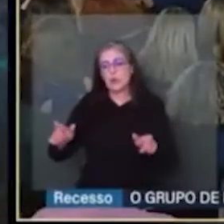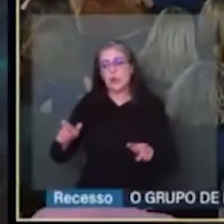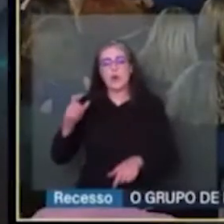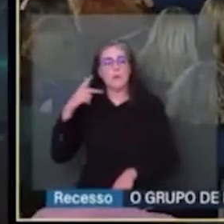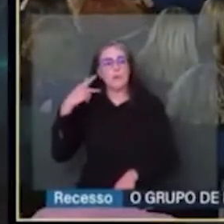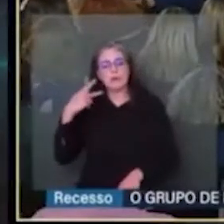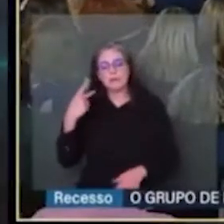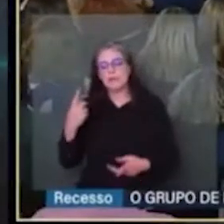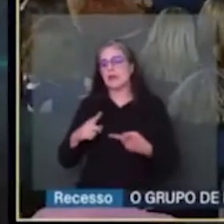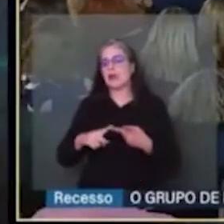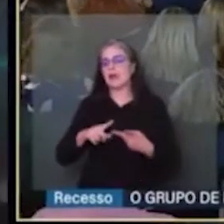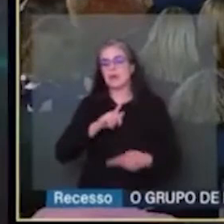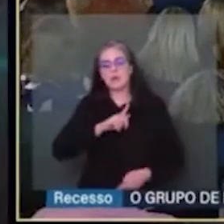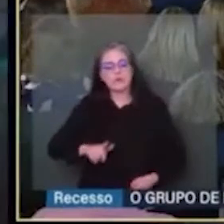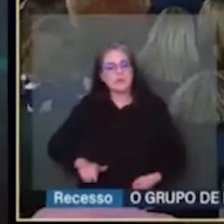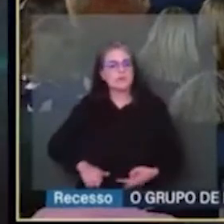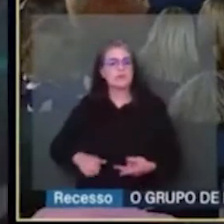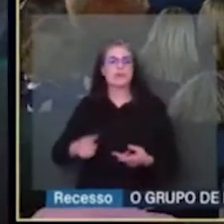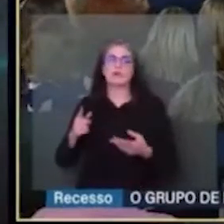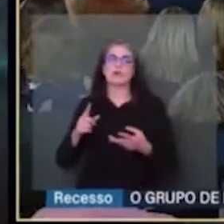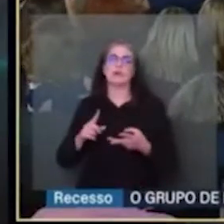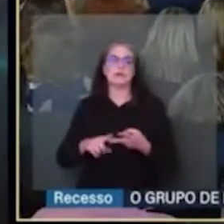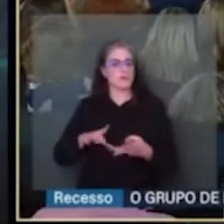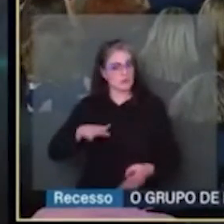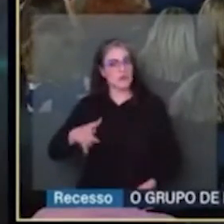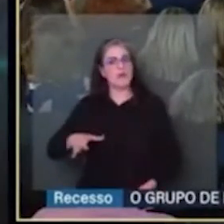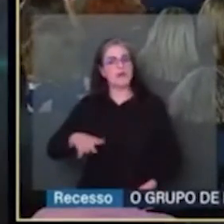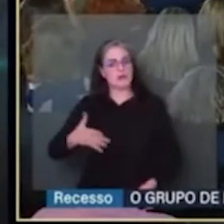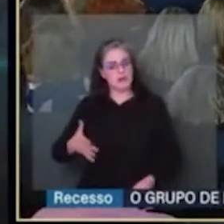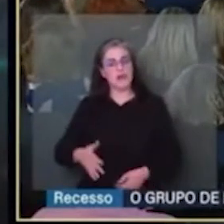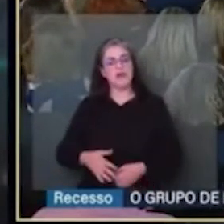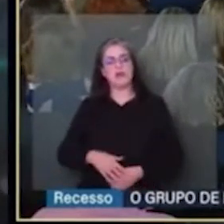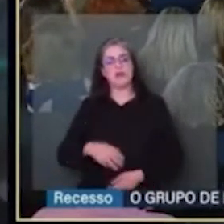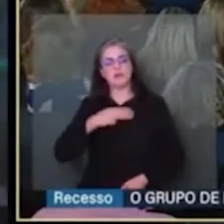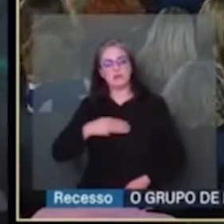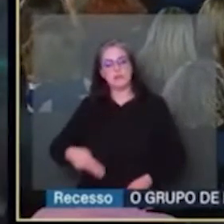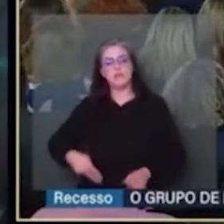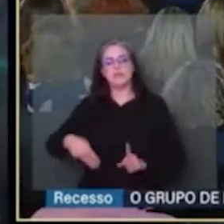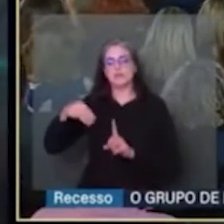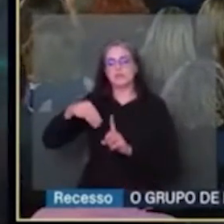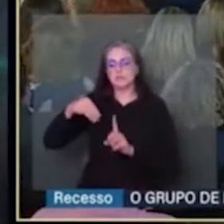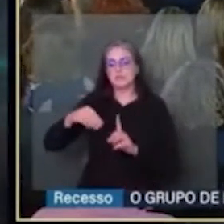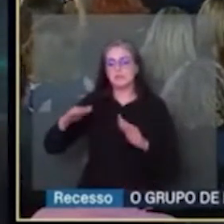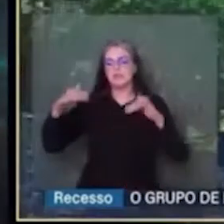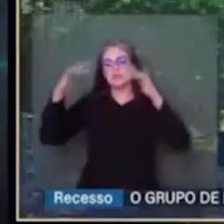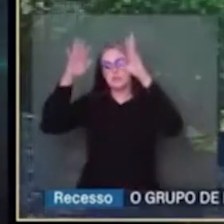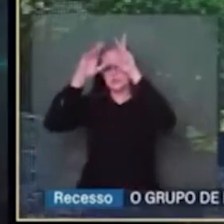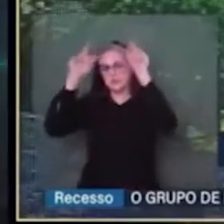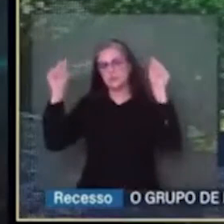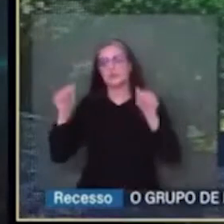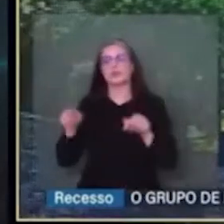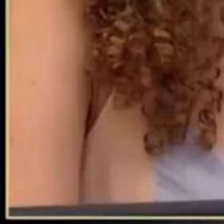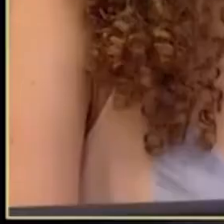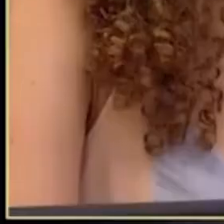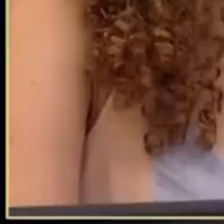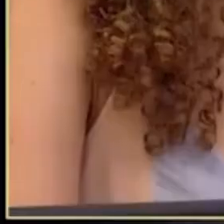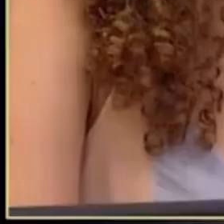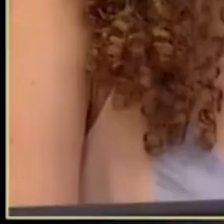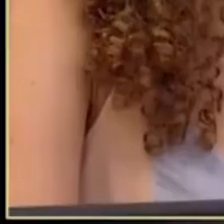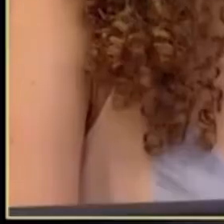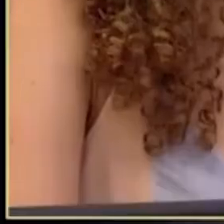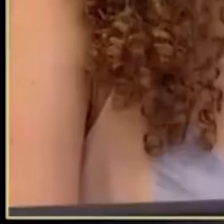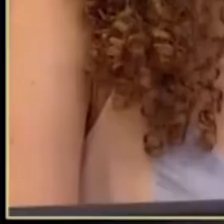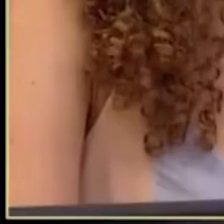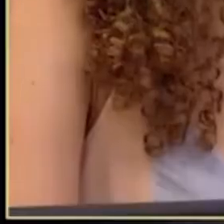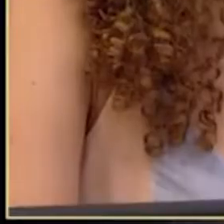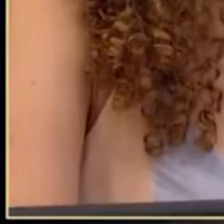gritando viva a democracia, mas os discursos foram realmente muito importantes, muito significativos. E o